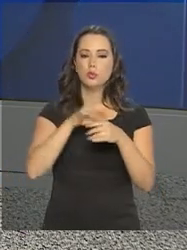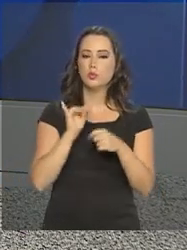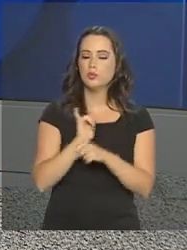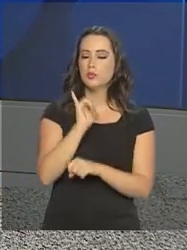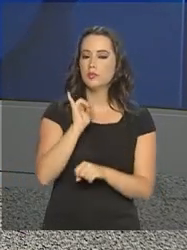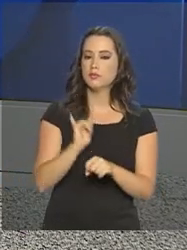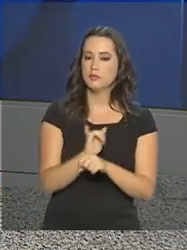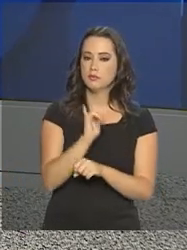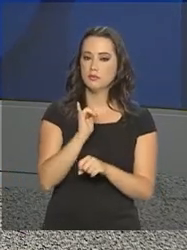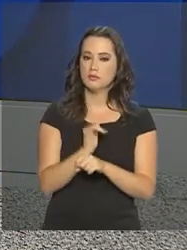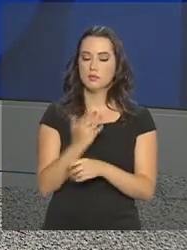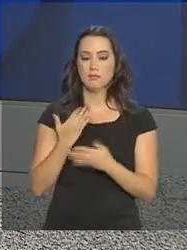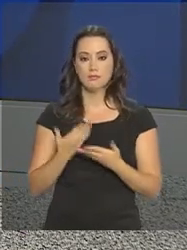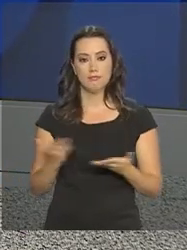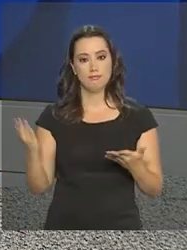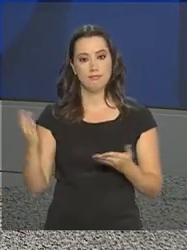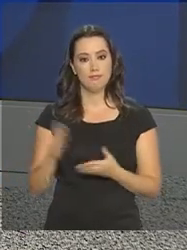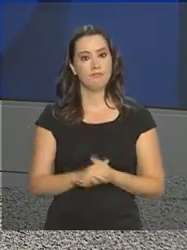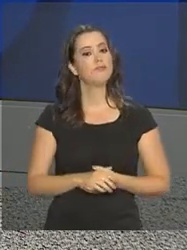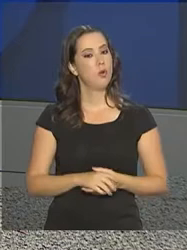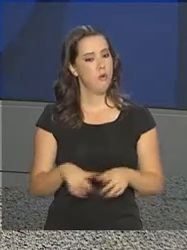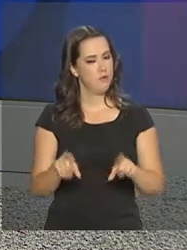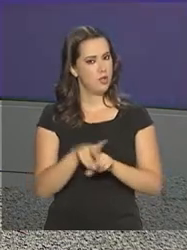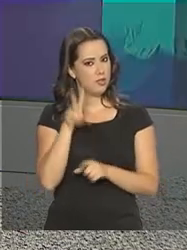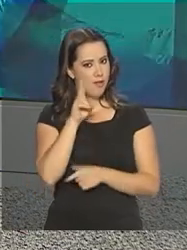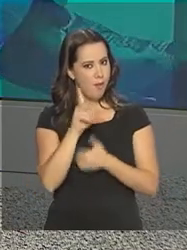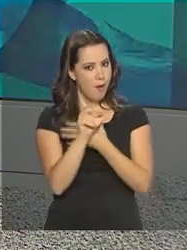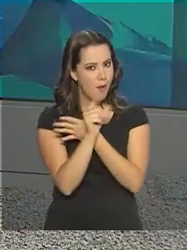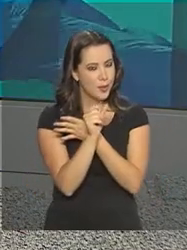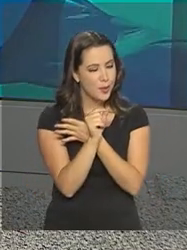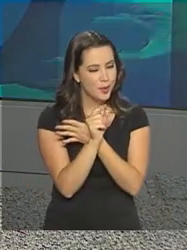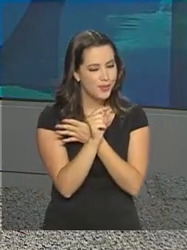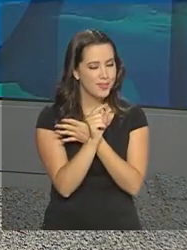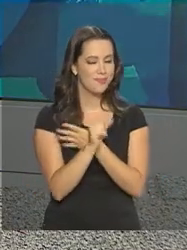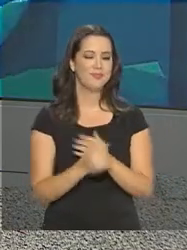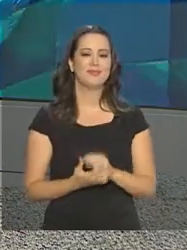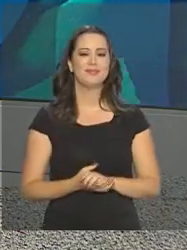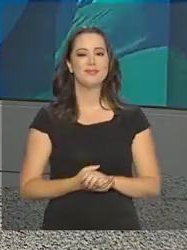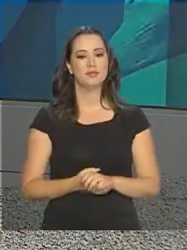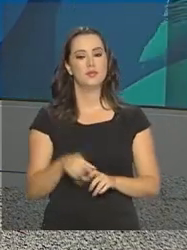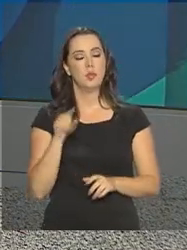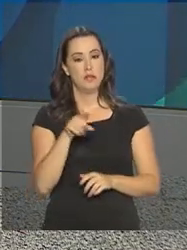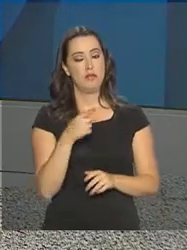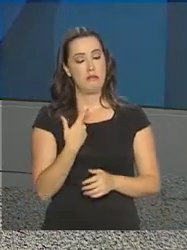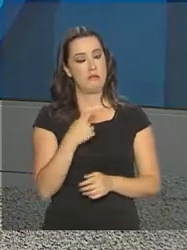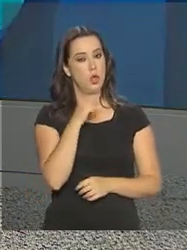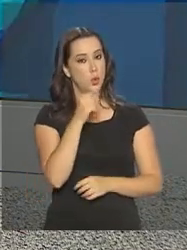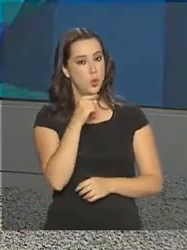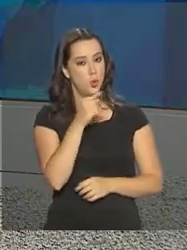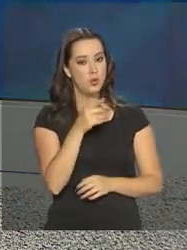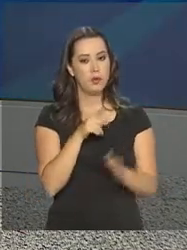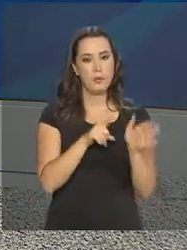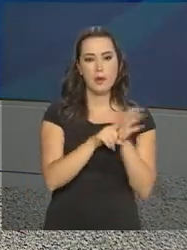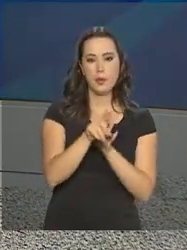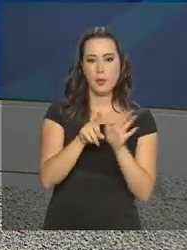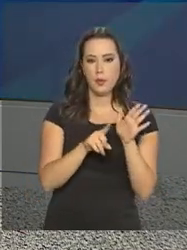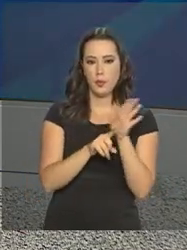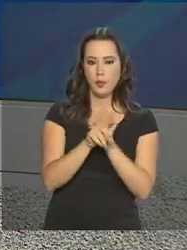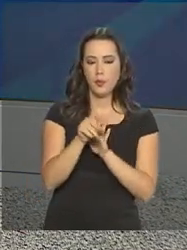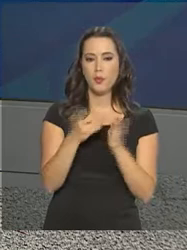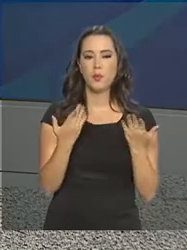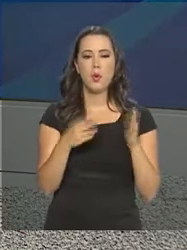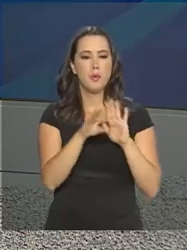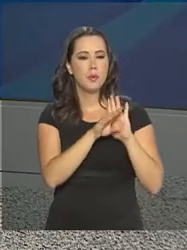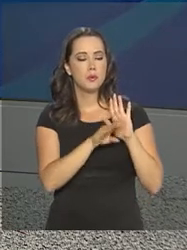estão em nosso canal no youtube acesse também o nosso perfil no twitter você pode mandar suas sugestões de reportagens e dúvidas